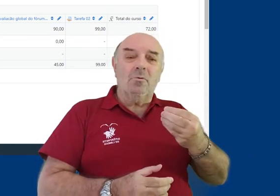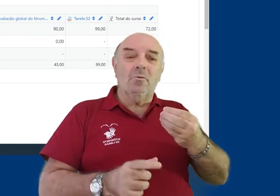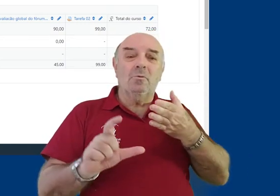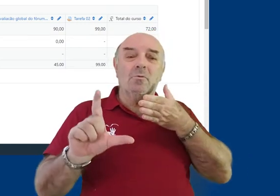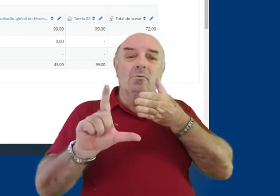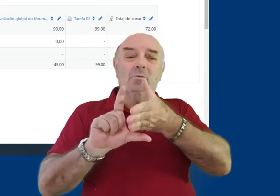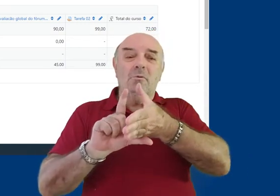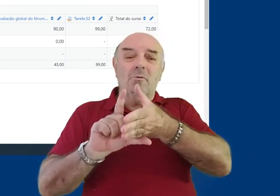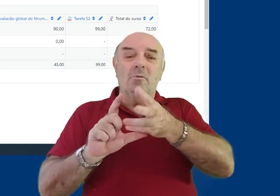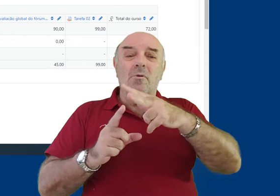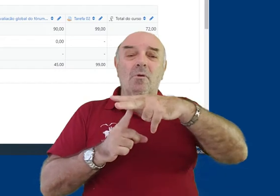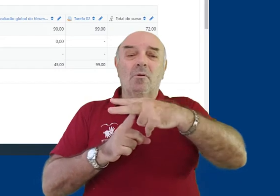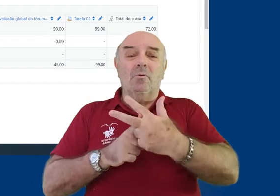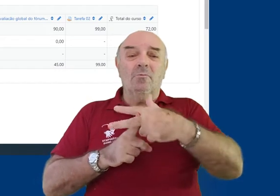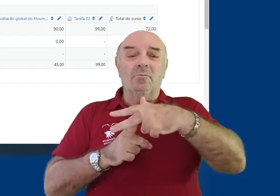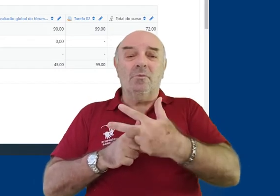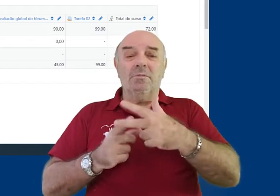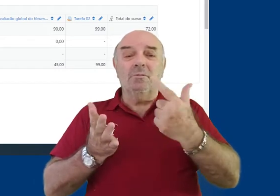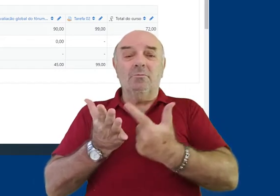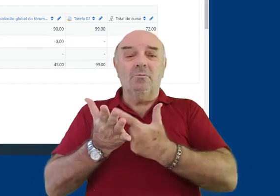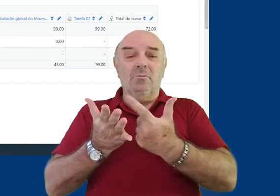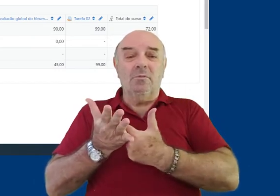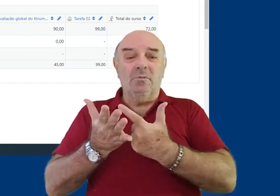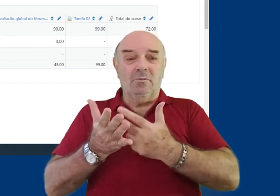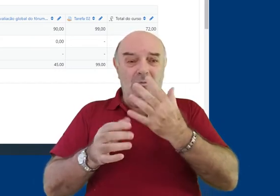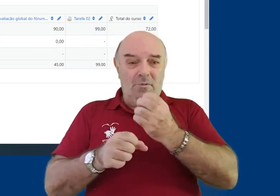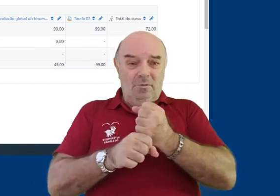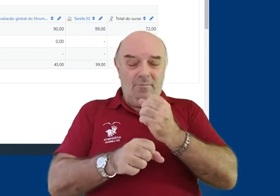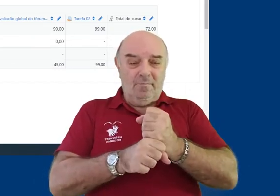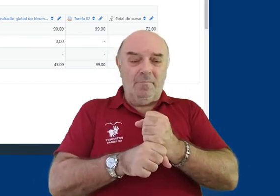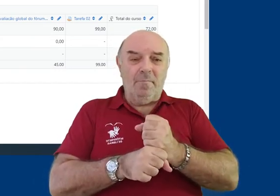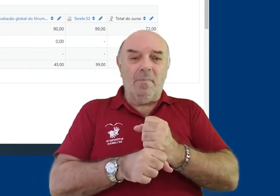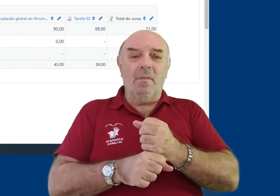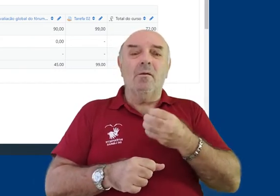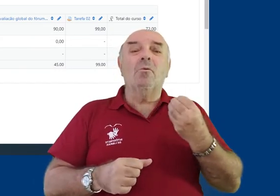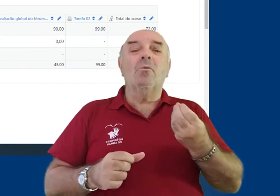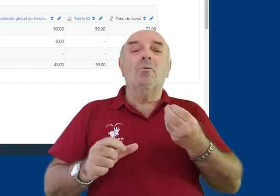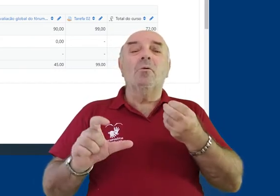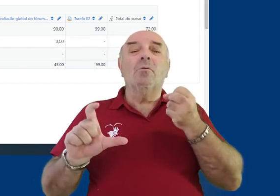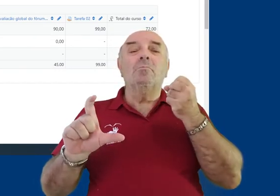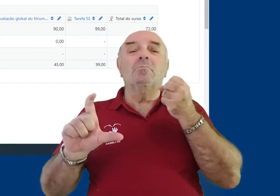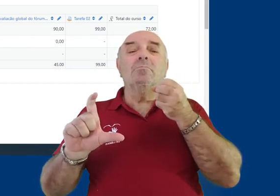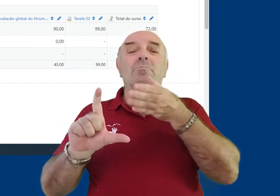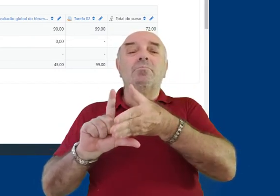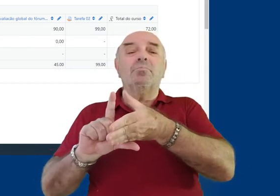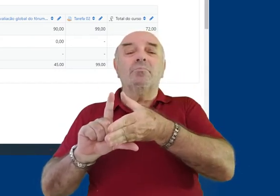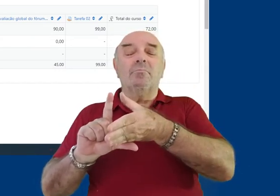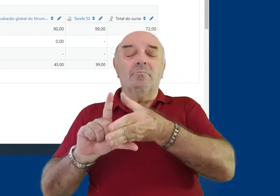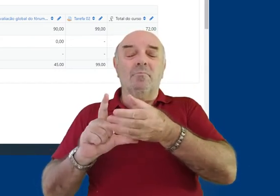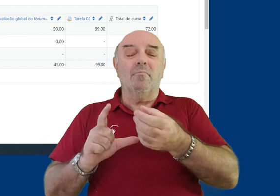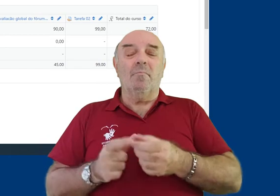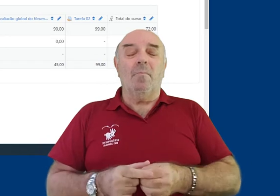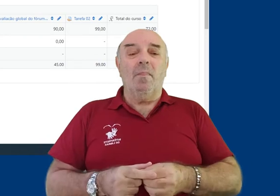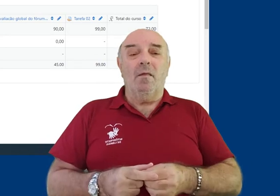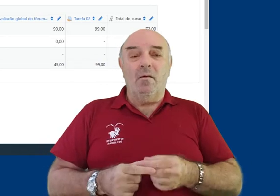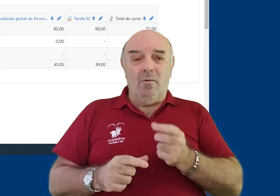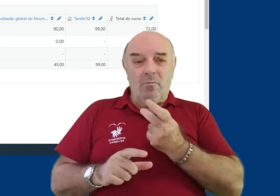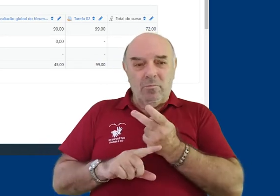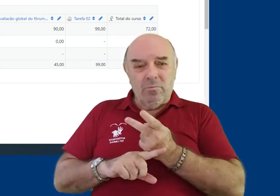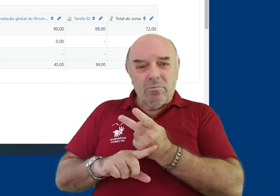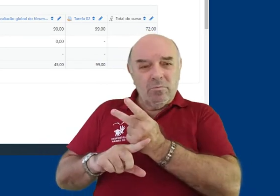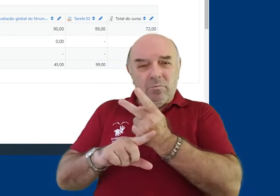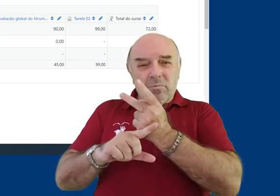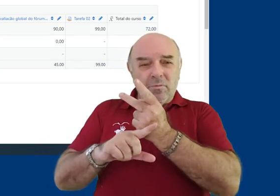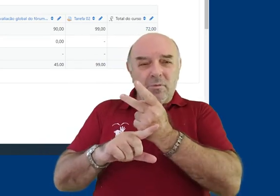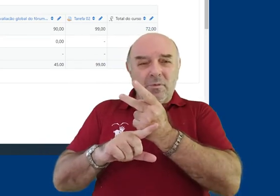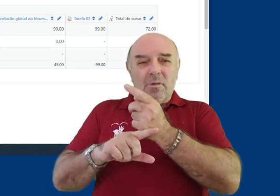seção de configuração do livro de notas. Para acessar a seção de configuração do livro de notas,